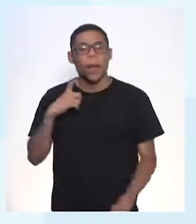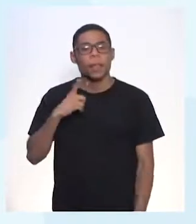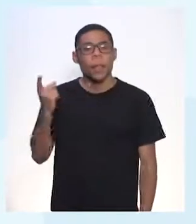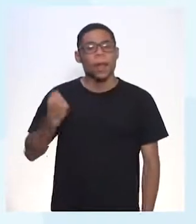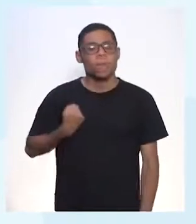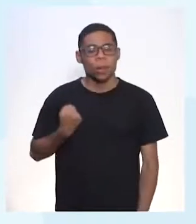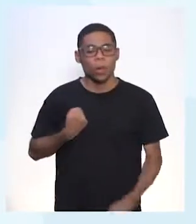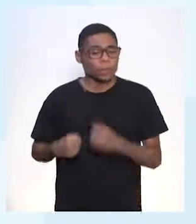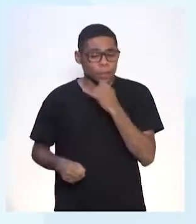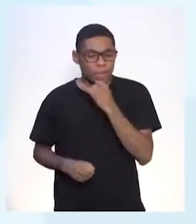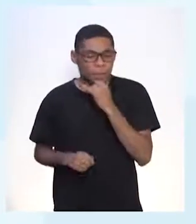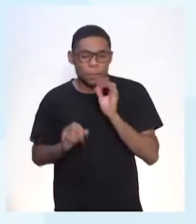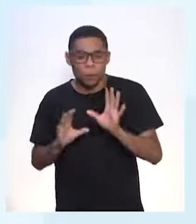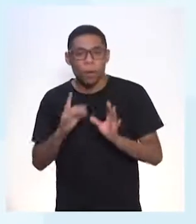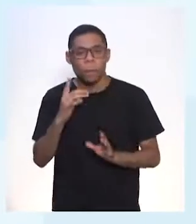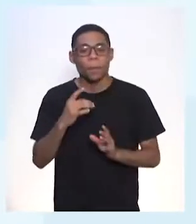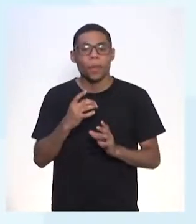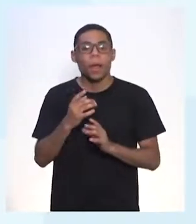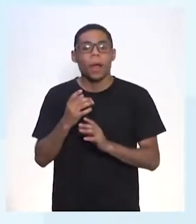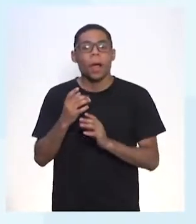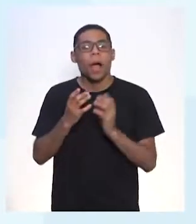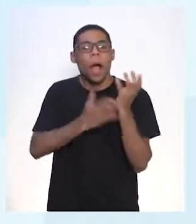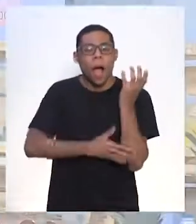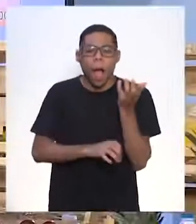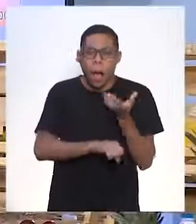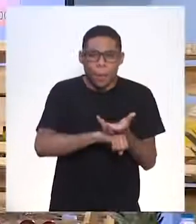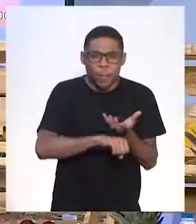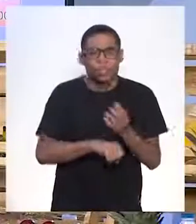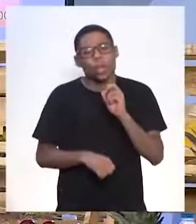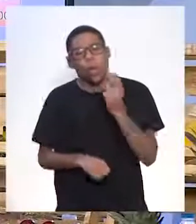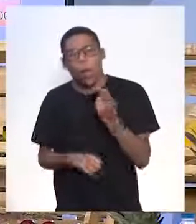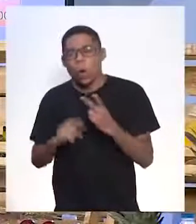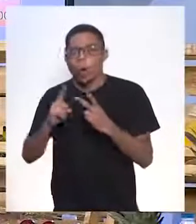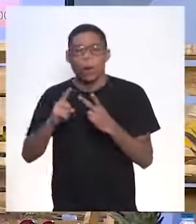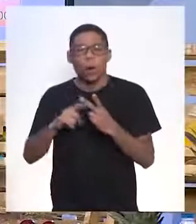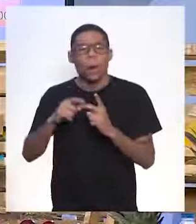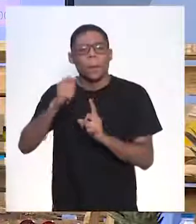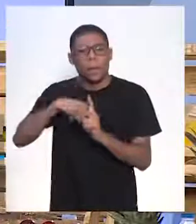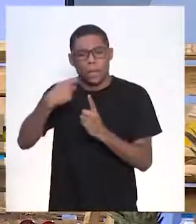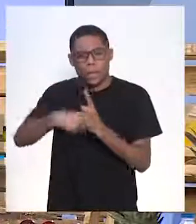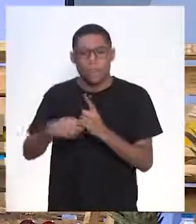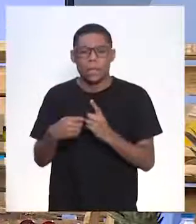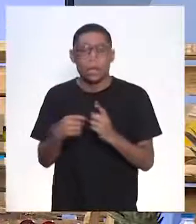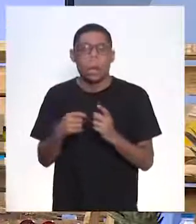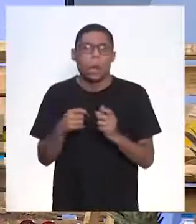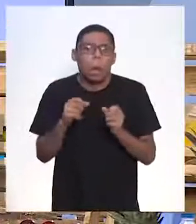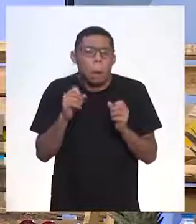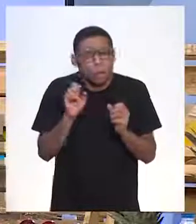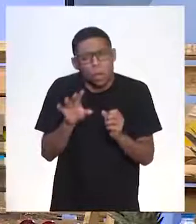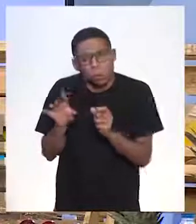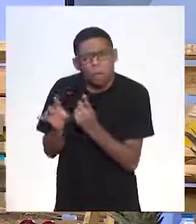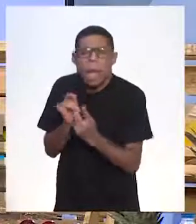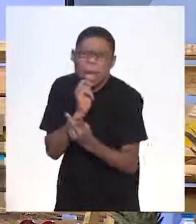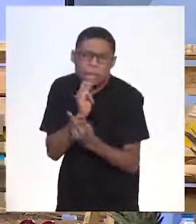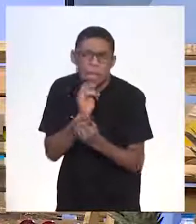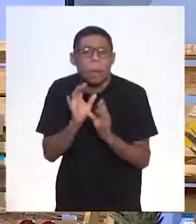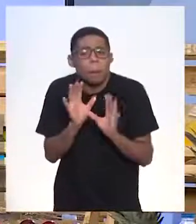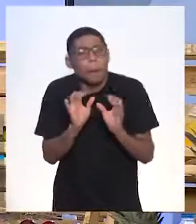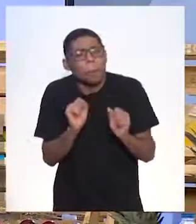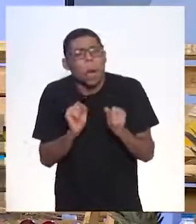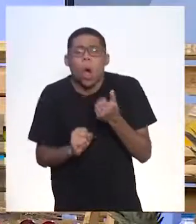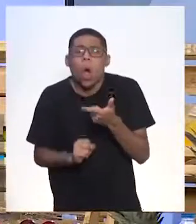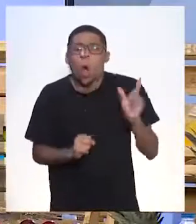foi, por exemplo, abacaxi e a banana, mas eu poderia pegar outros termos, né, outros casos aqui, encontrar